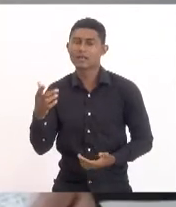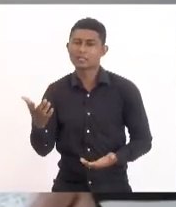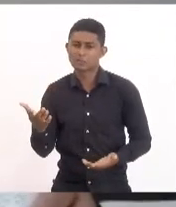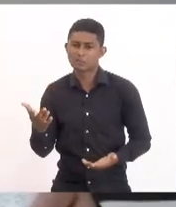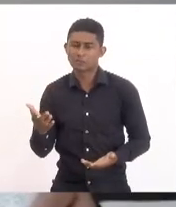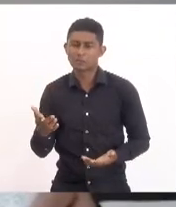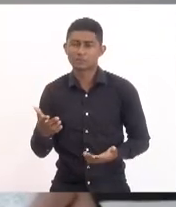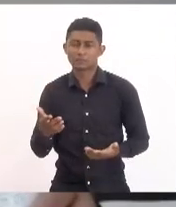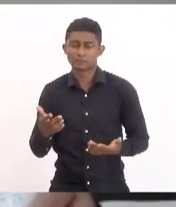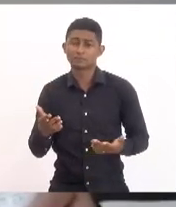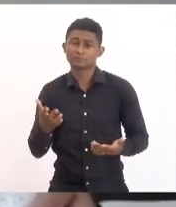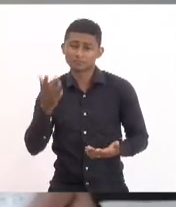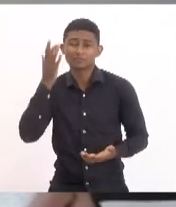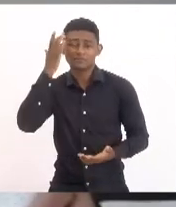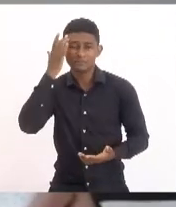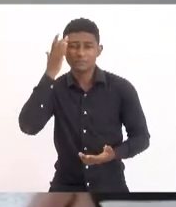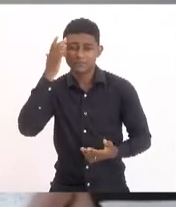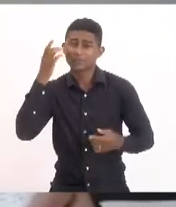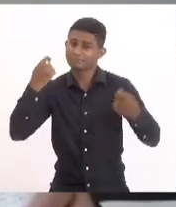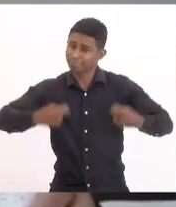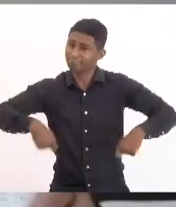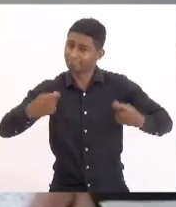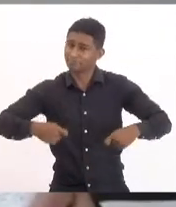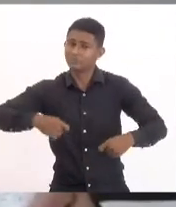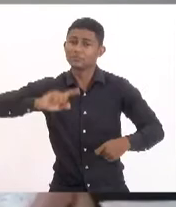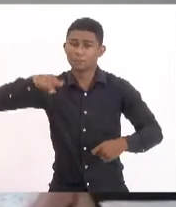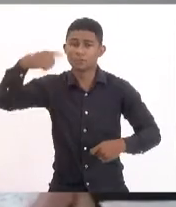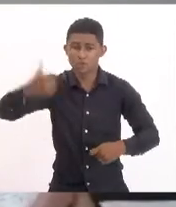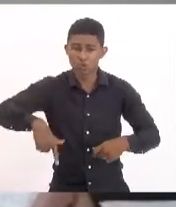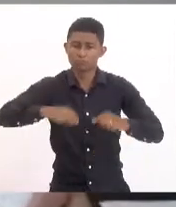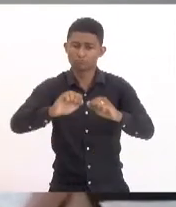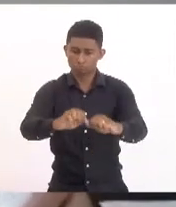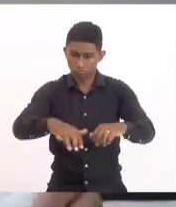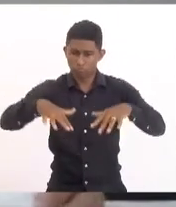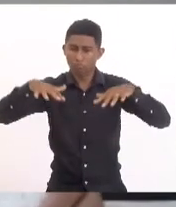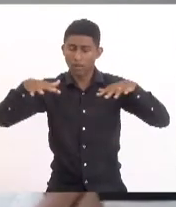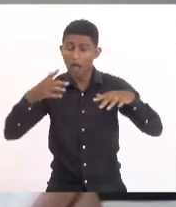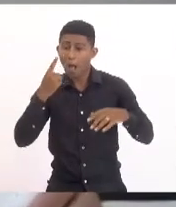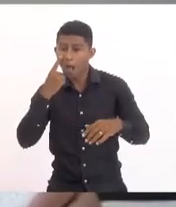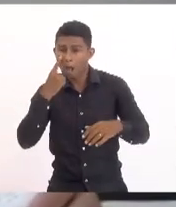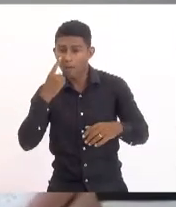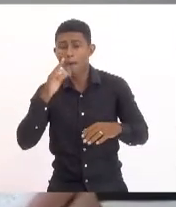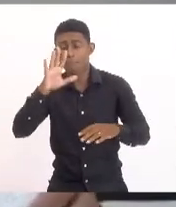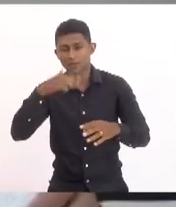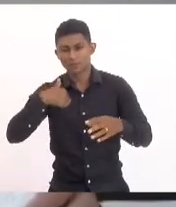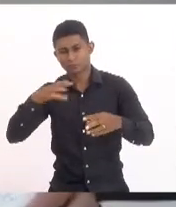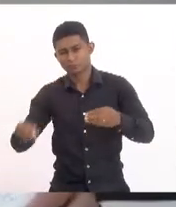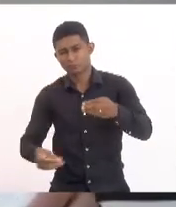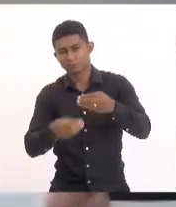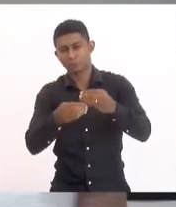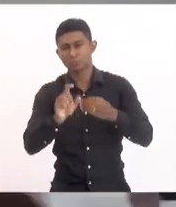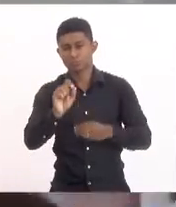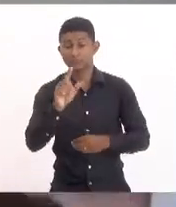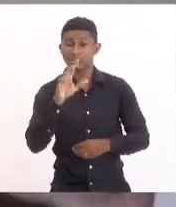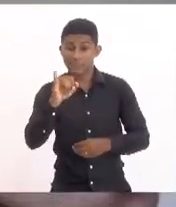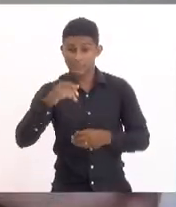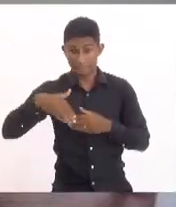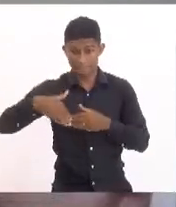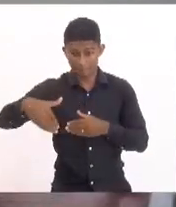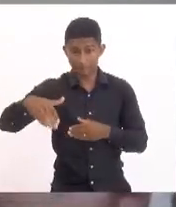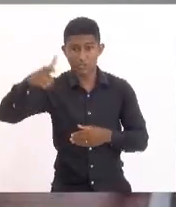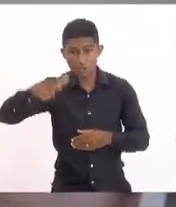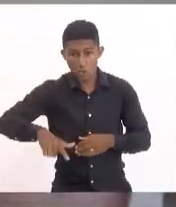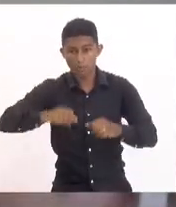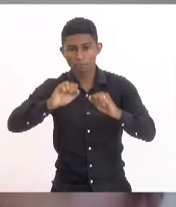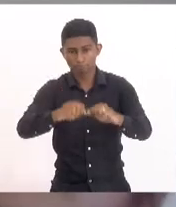Márcio Pacheco, acho que é bom a gente fazer uma audiência pública, sim. Eu só acrescentaria que, já que se a gente fizer uma audiência pública,